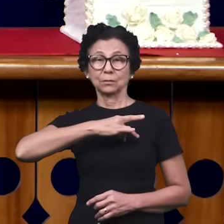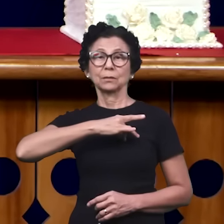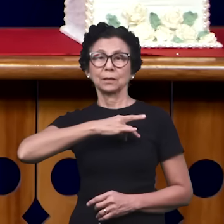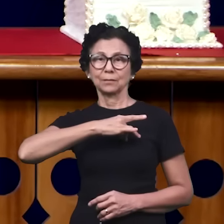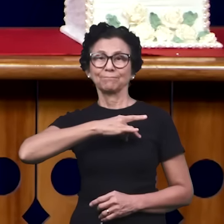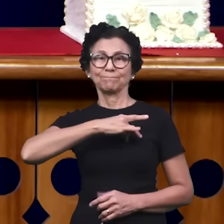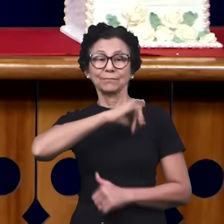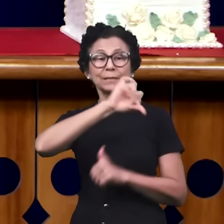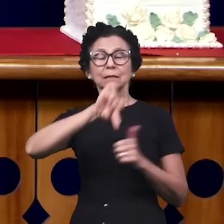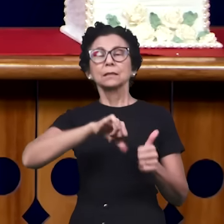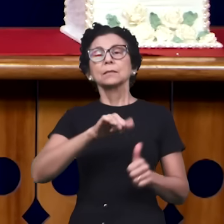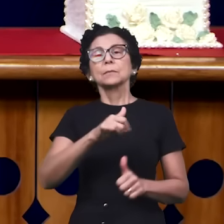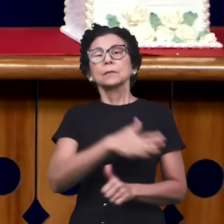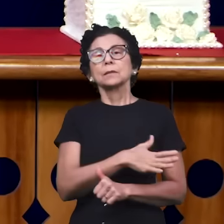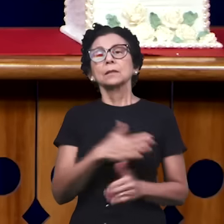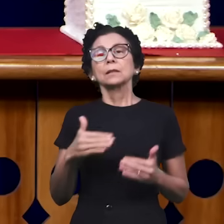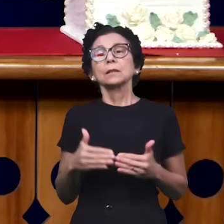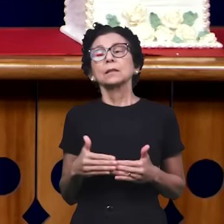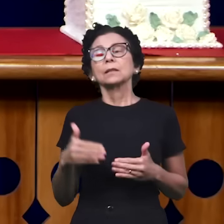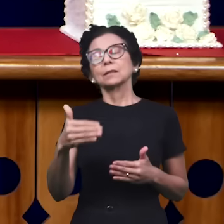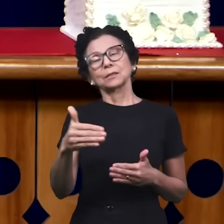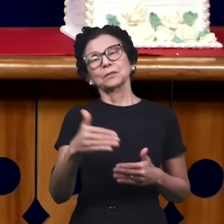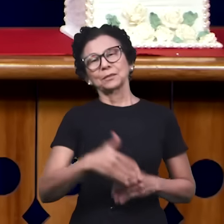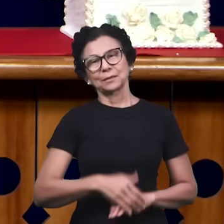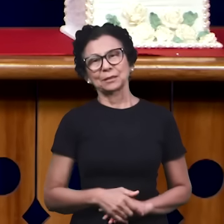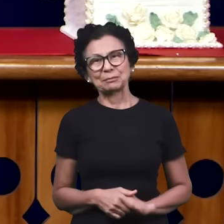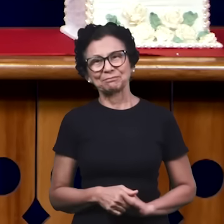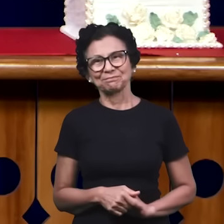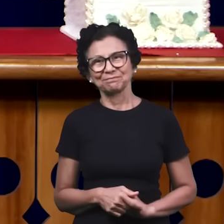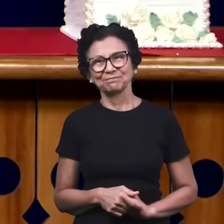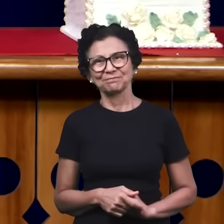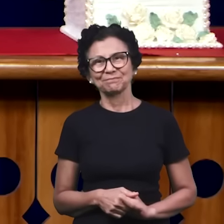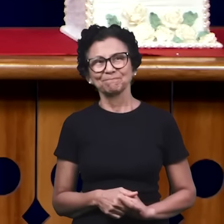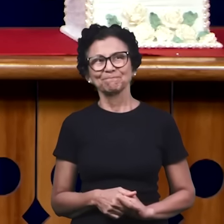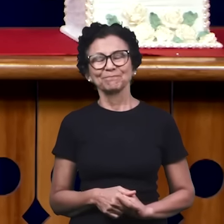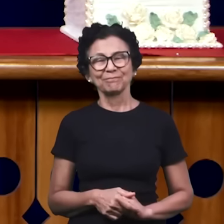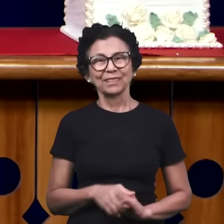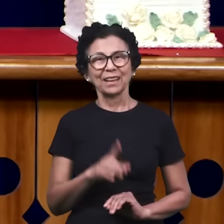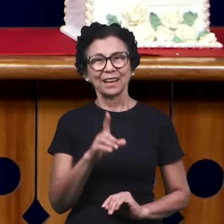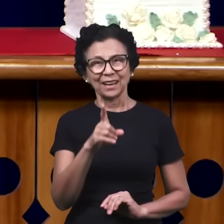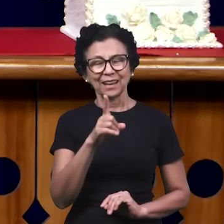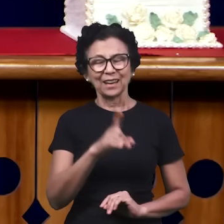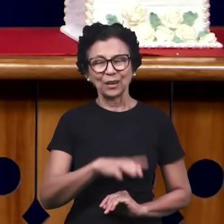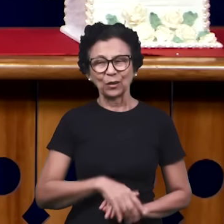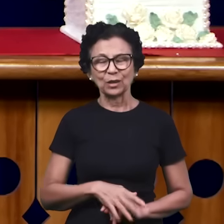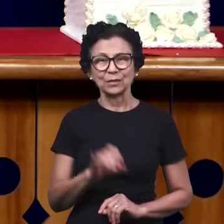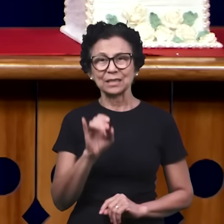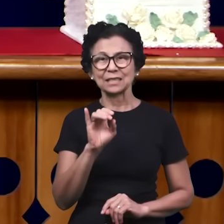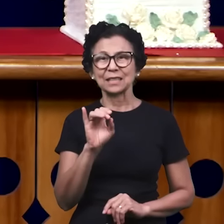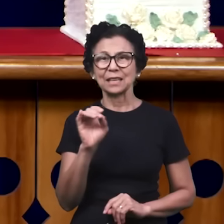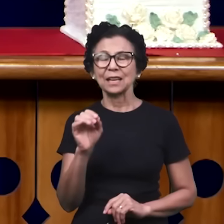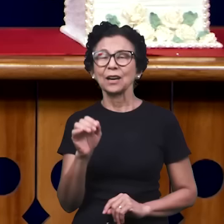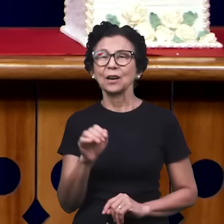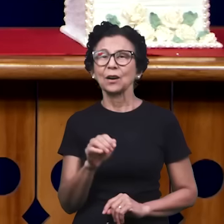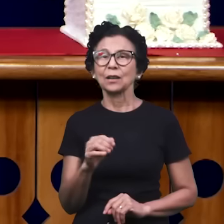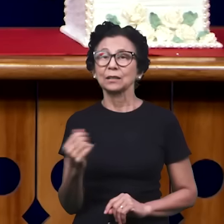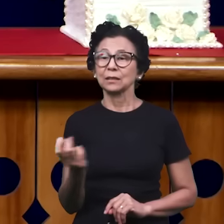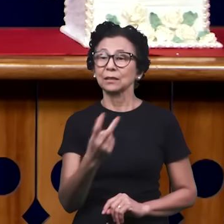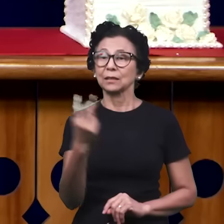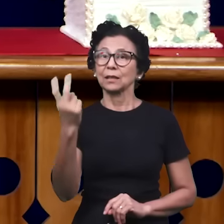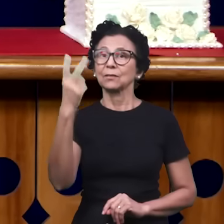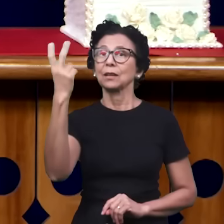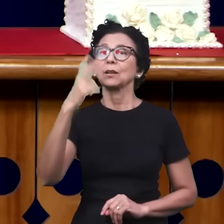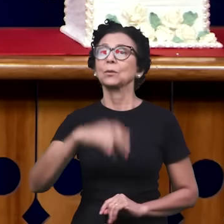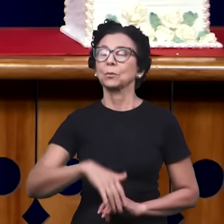E aí, tendo forma, e agora ele tem uma serventia. Ou seja, à medida que o Senhor nos dá forma, Ele também